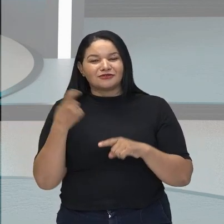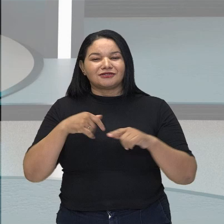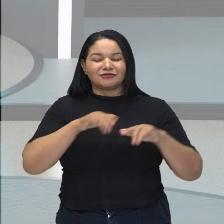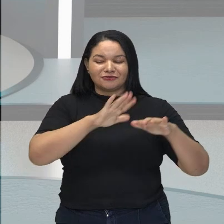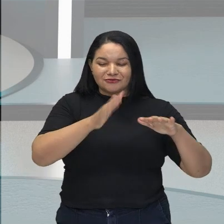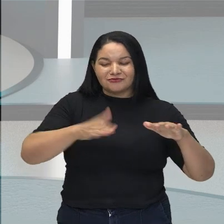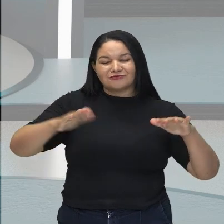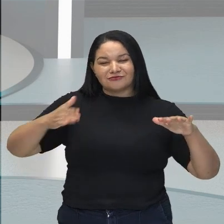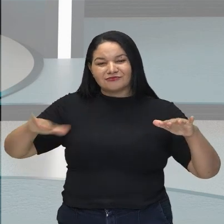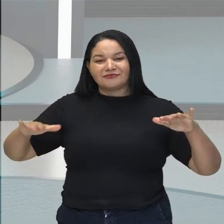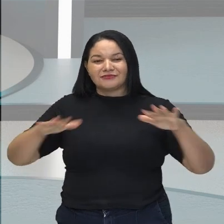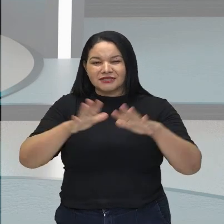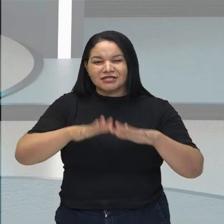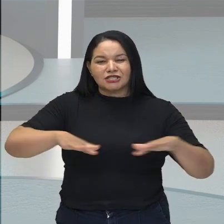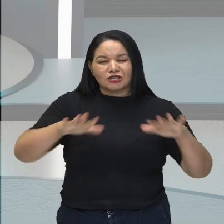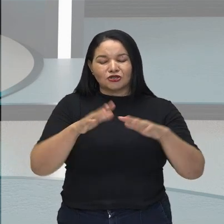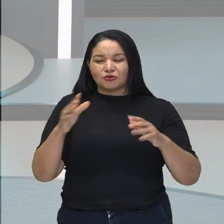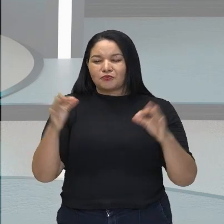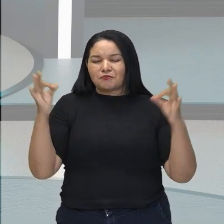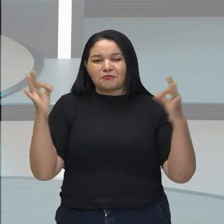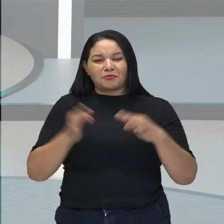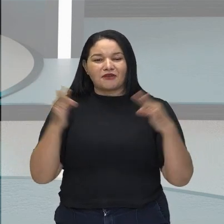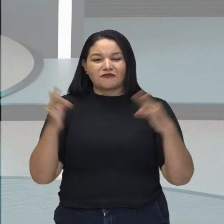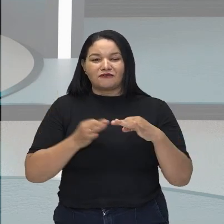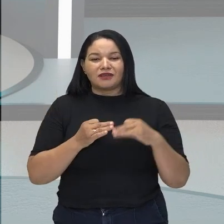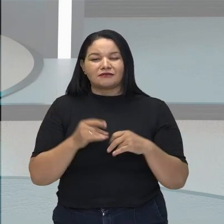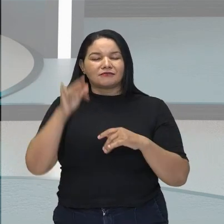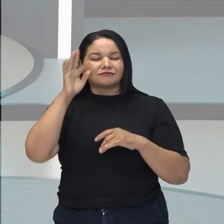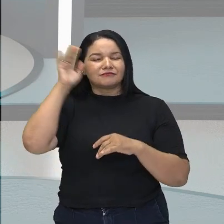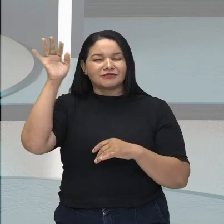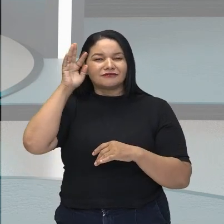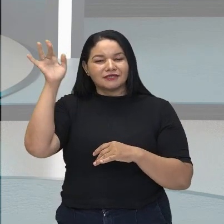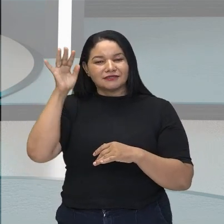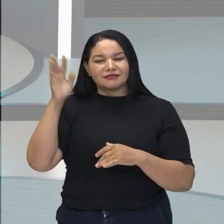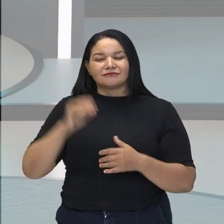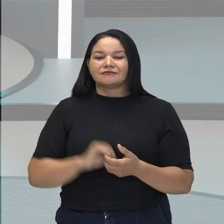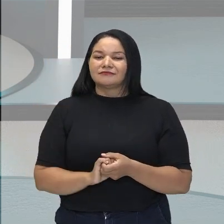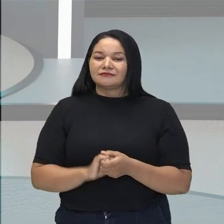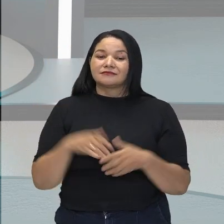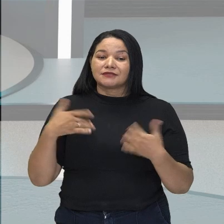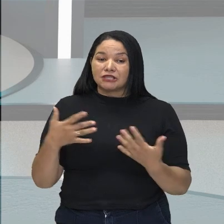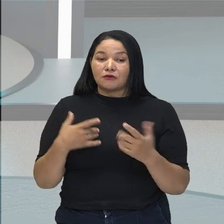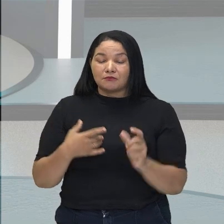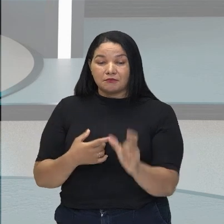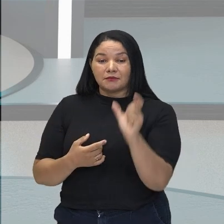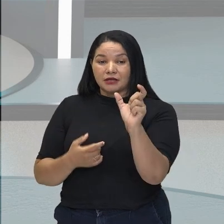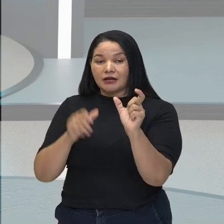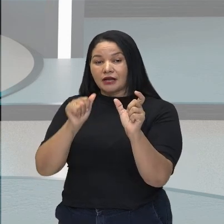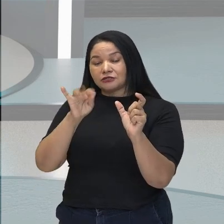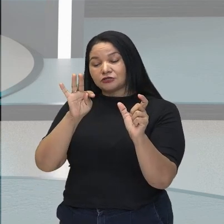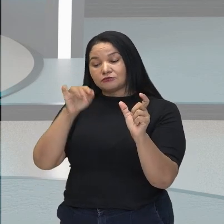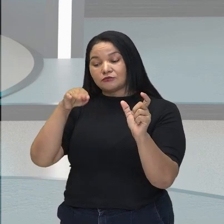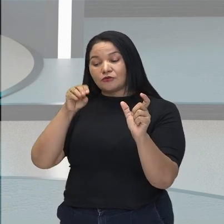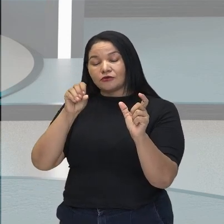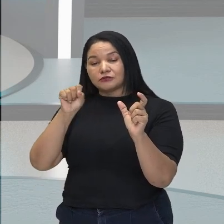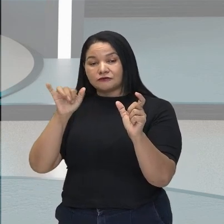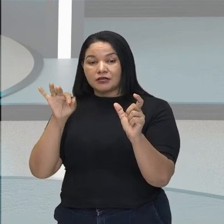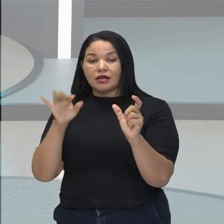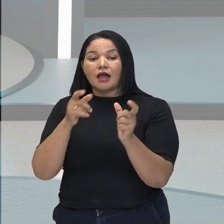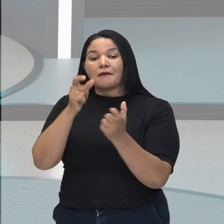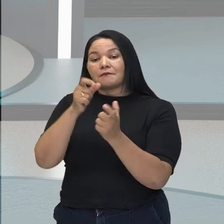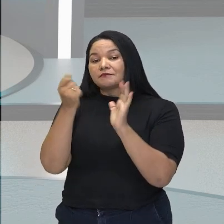um entorno perfeito para a reflexão. Então, heterotônico aqui eu tenho atmósfera.